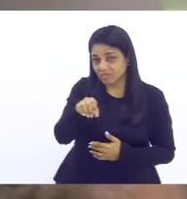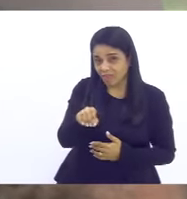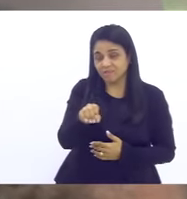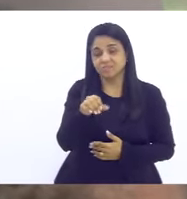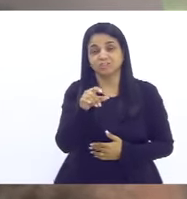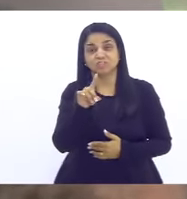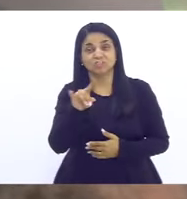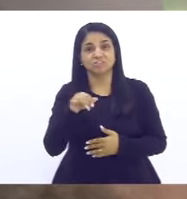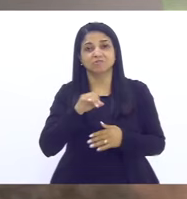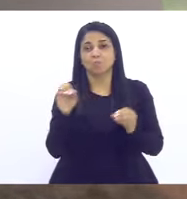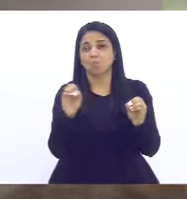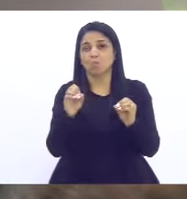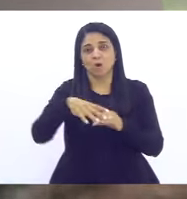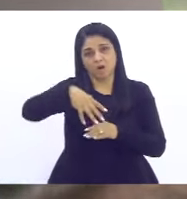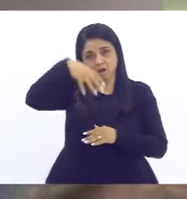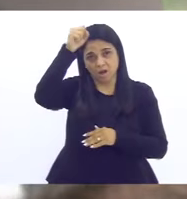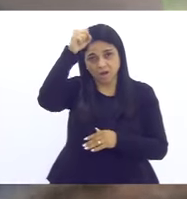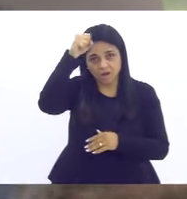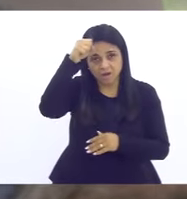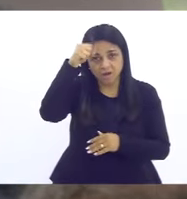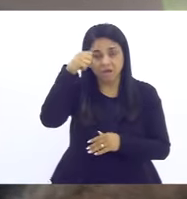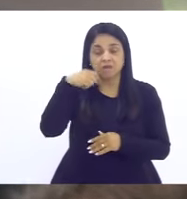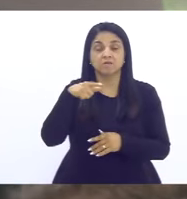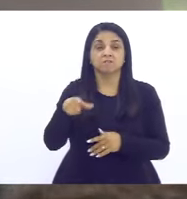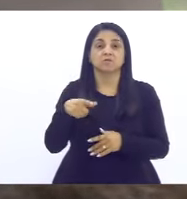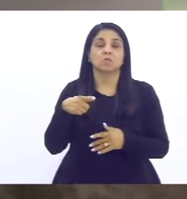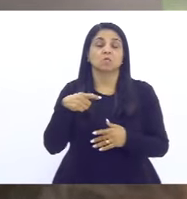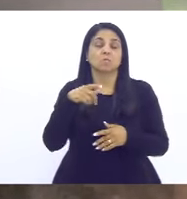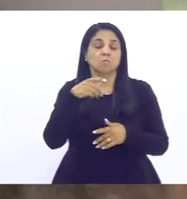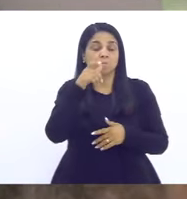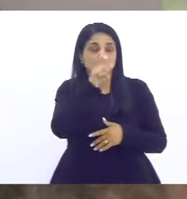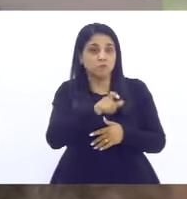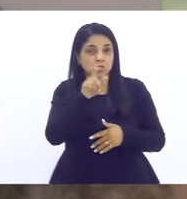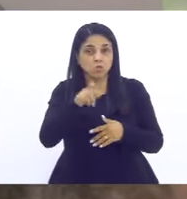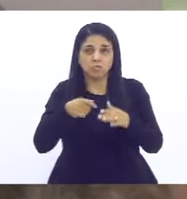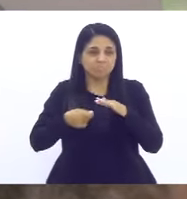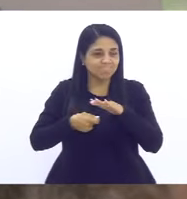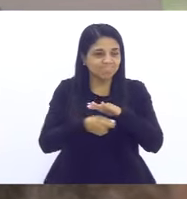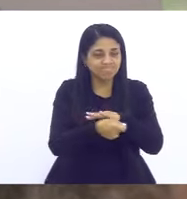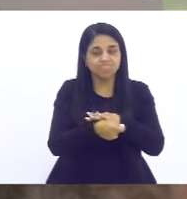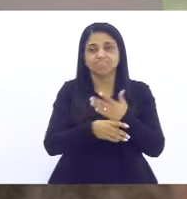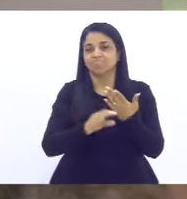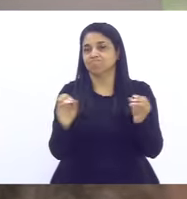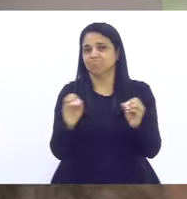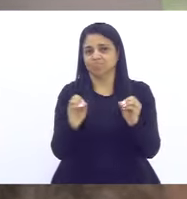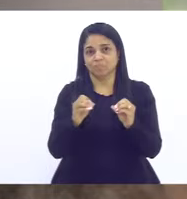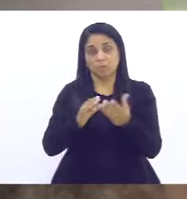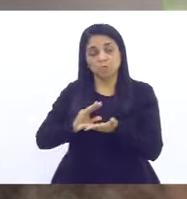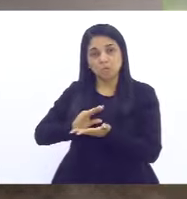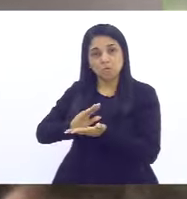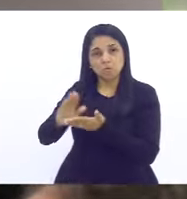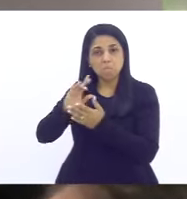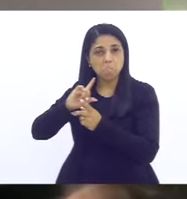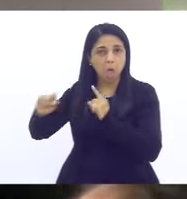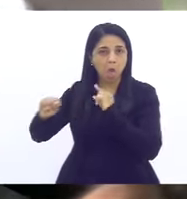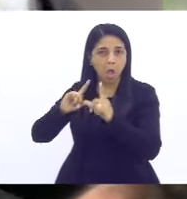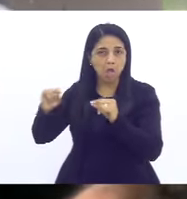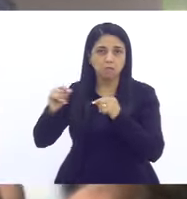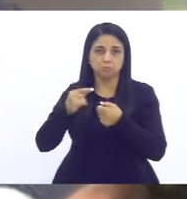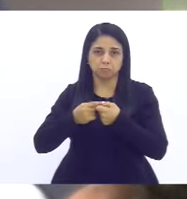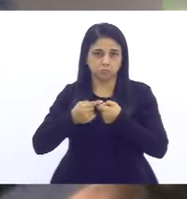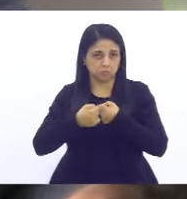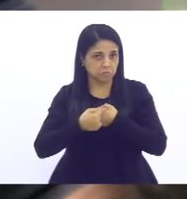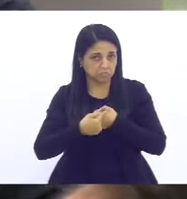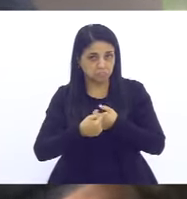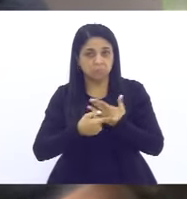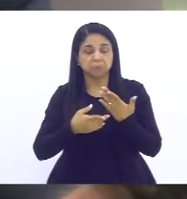São produtores que estão desistindo da cidade, são investidores que estão indo embora do meu município, são pessoas que podem